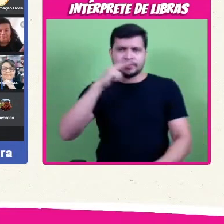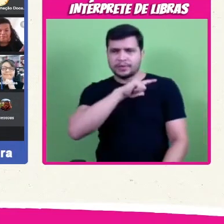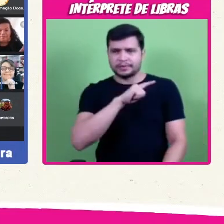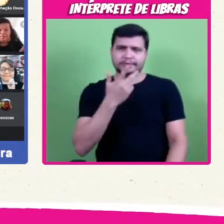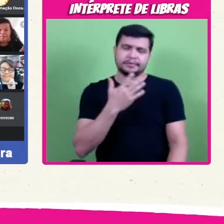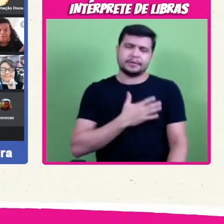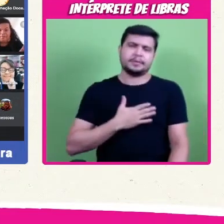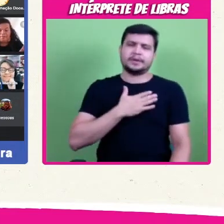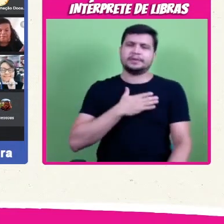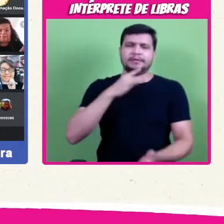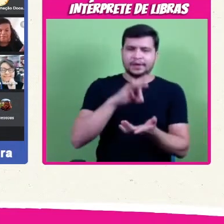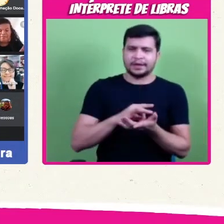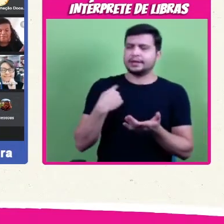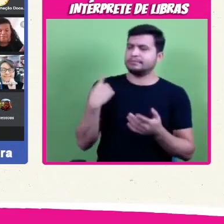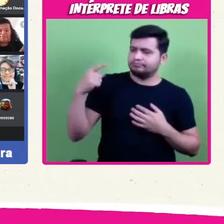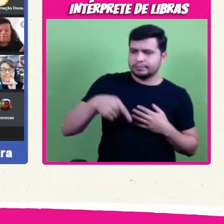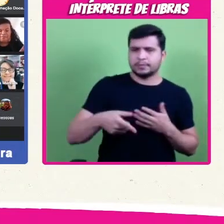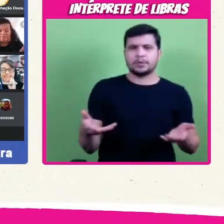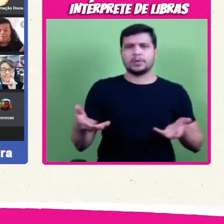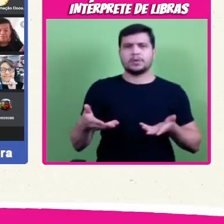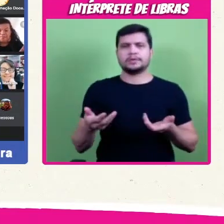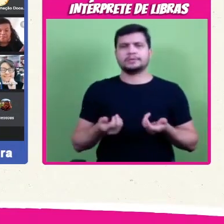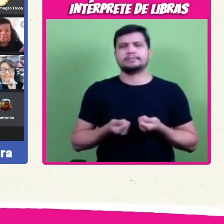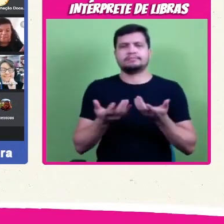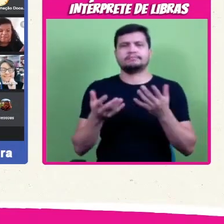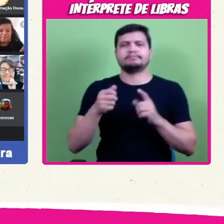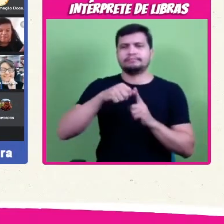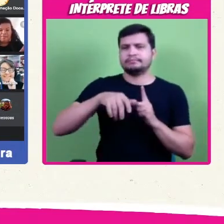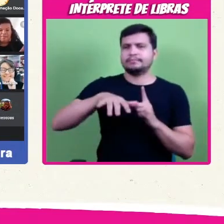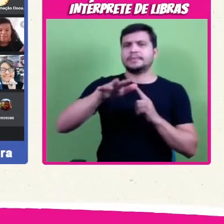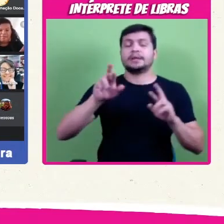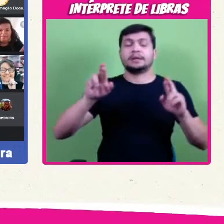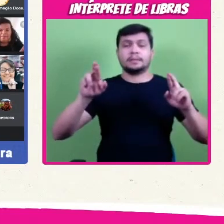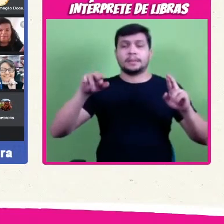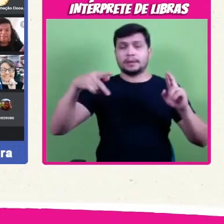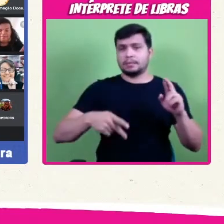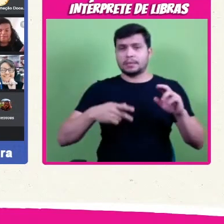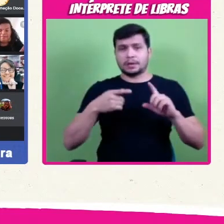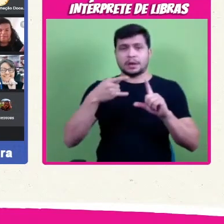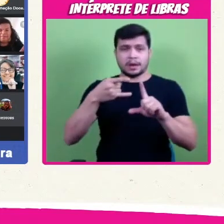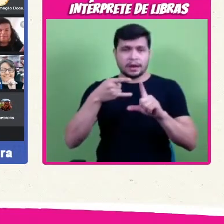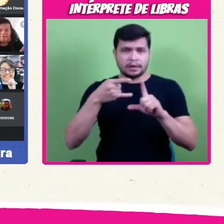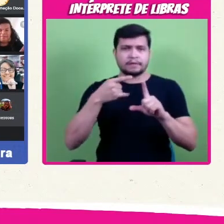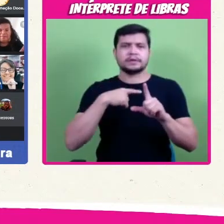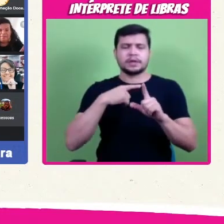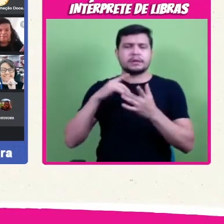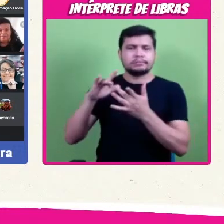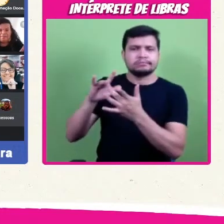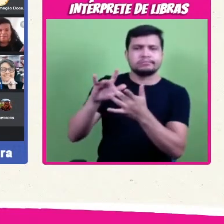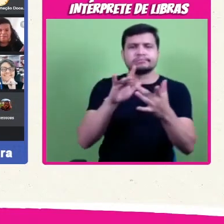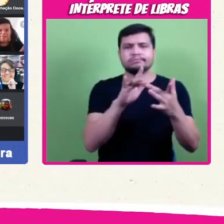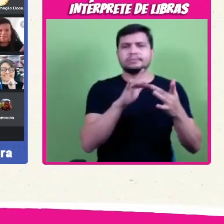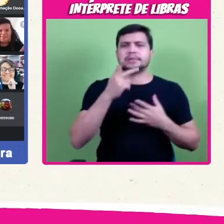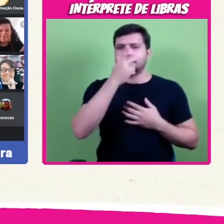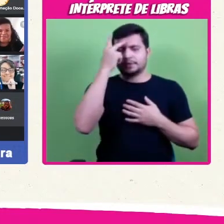imenso compartilhar isso com vocês. Eu espero que essa nossa live atinja muitas pessoas e que a gente possa ter um excelente dia, porque amanhã tem